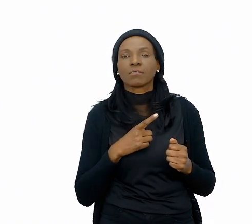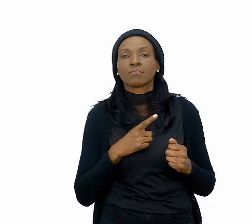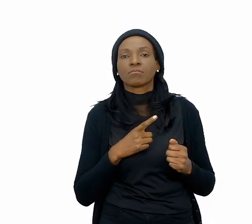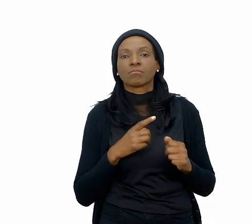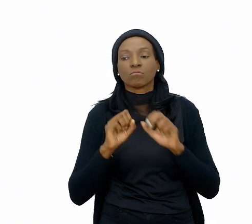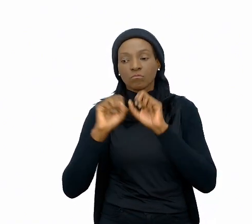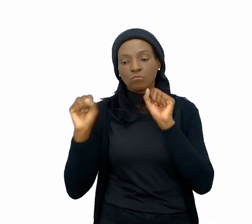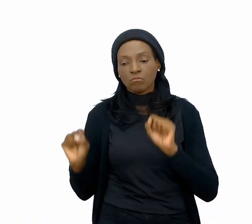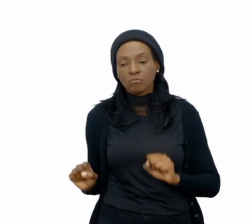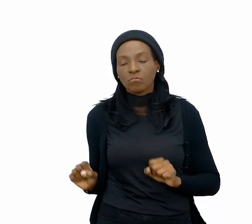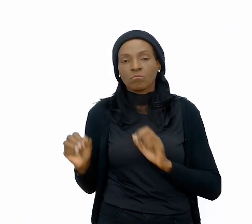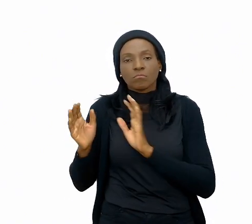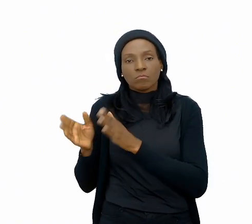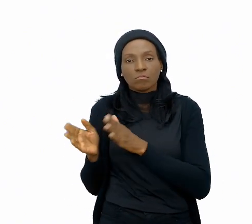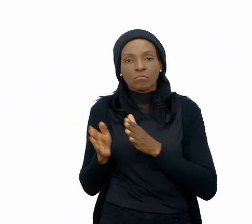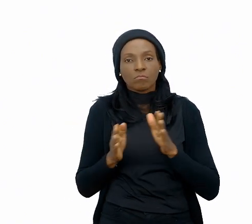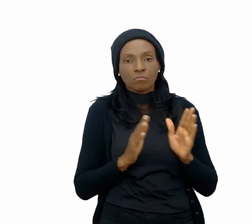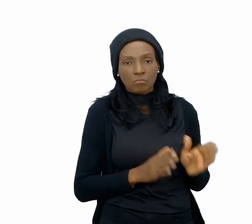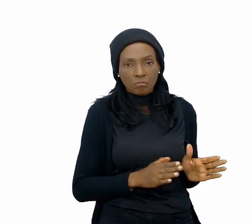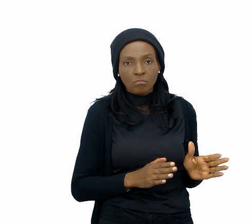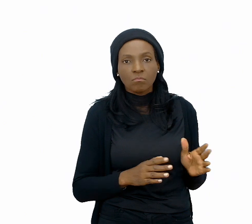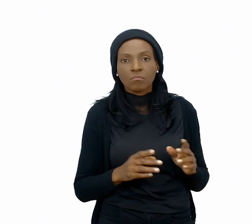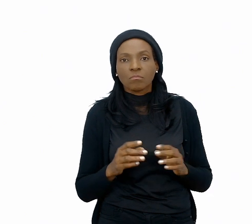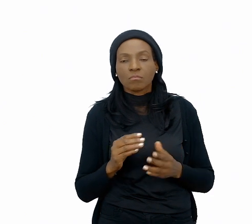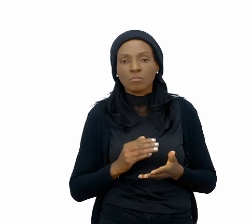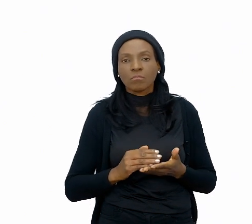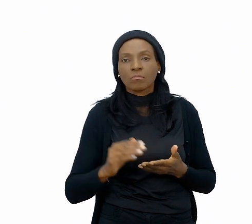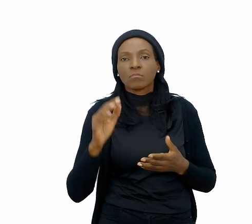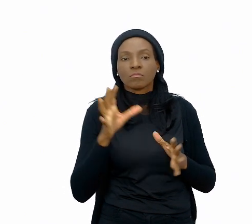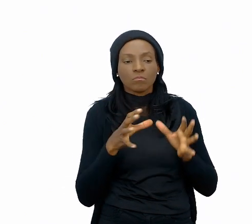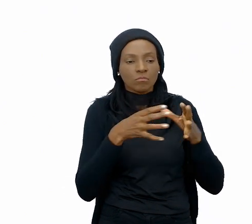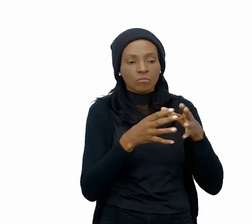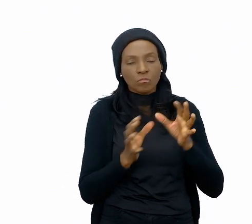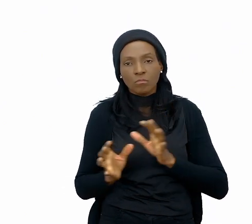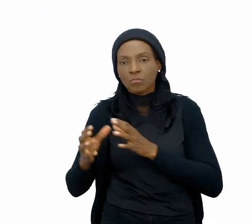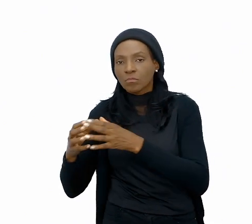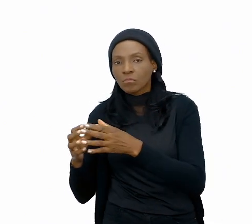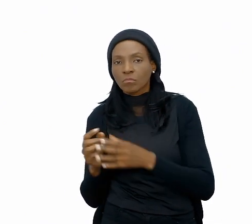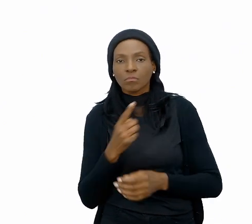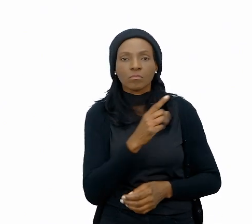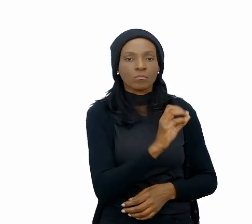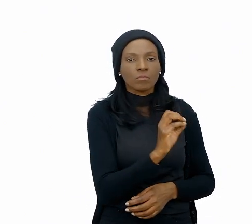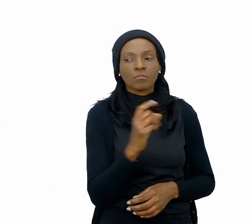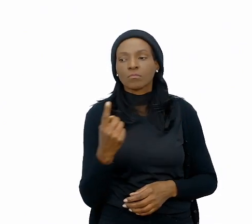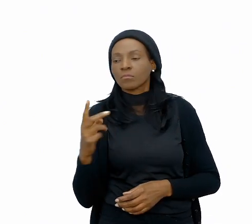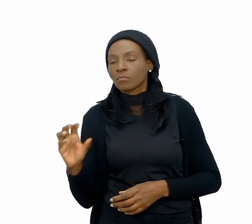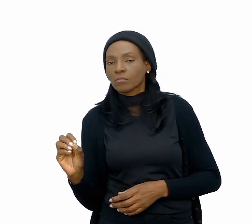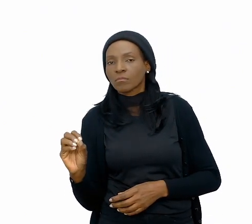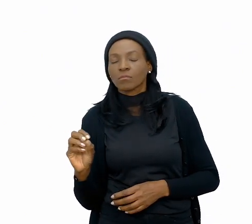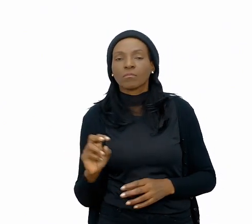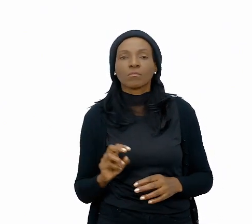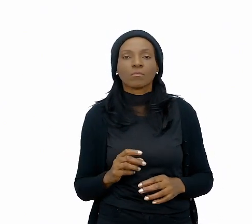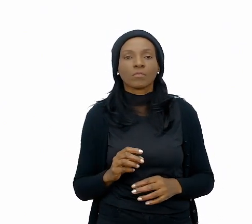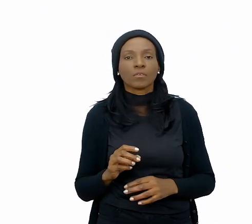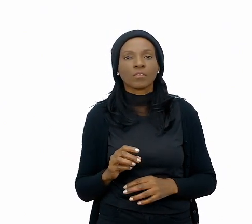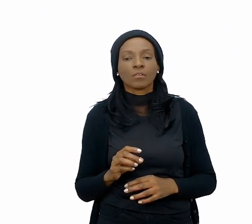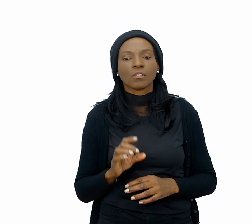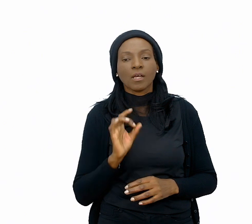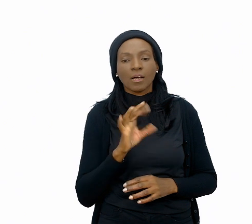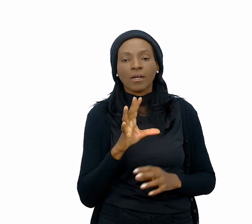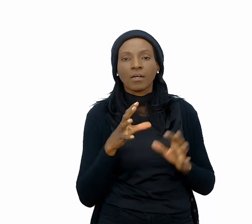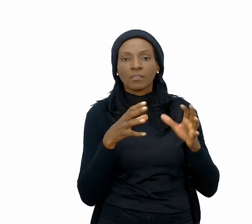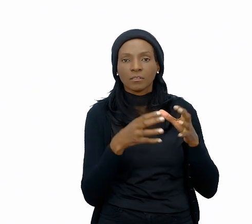nosso sistema, ele se organiza a partir de agrupamentos de 10 em 10, ou seja, a cada